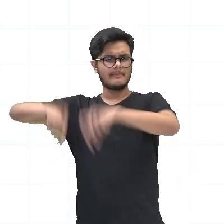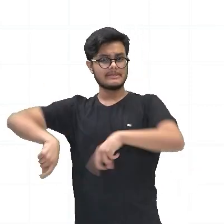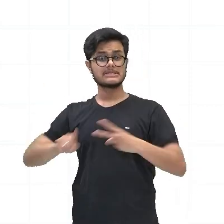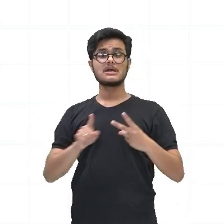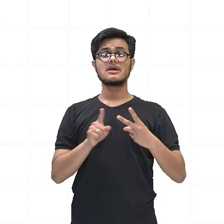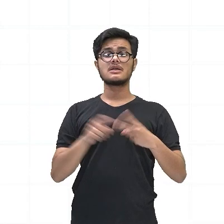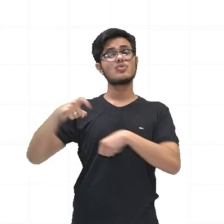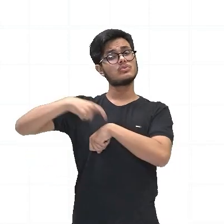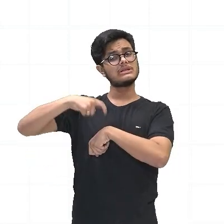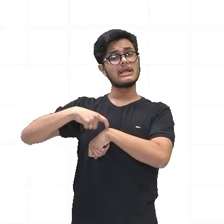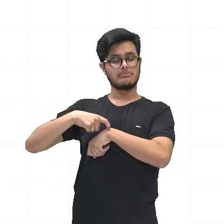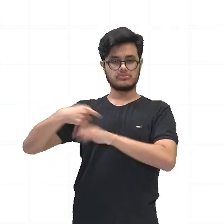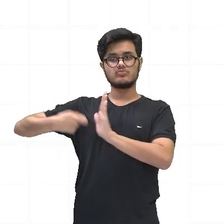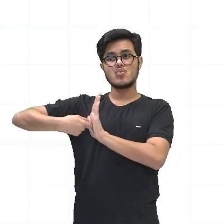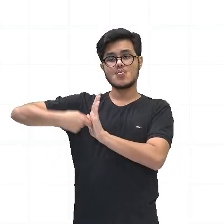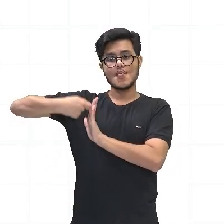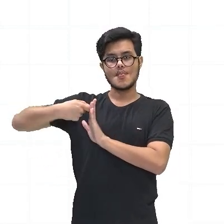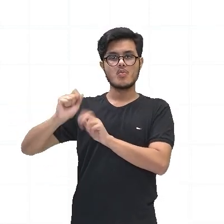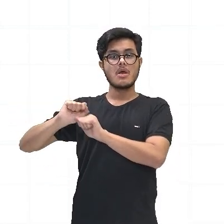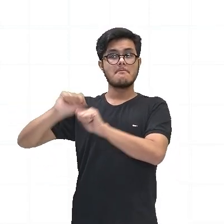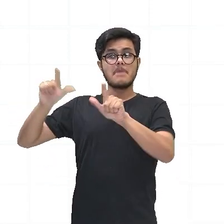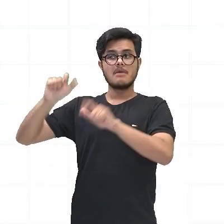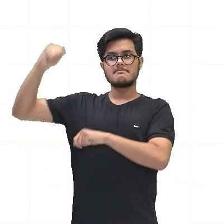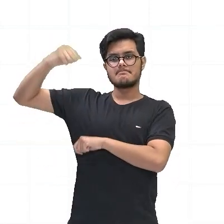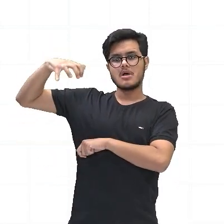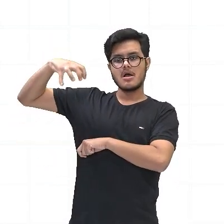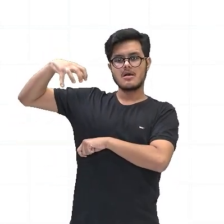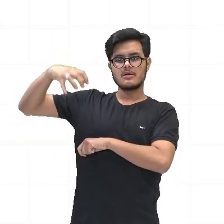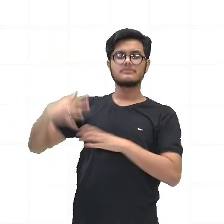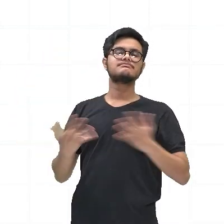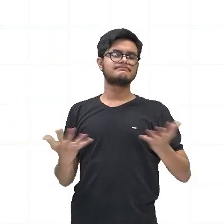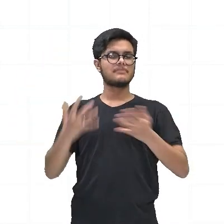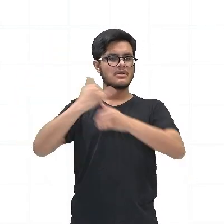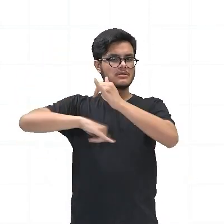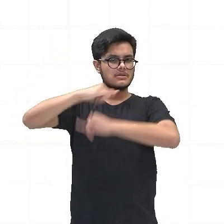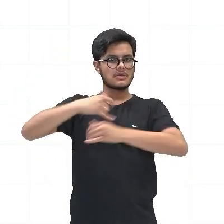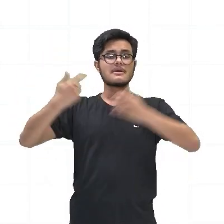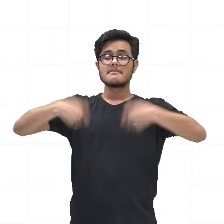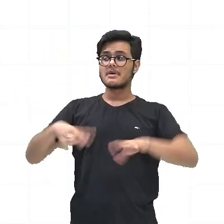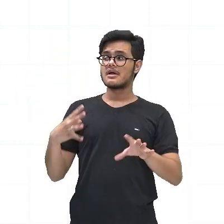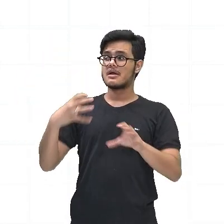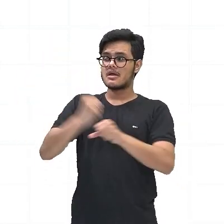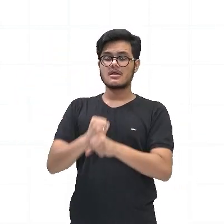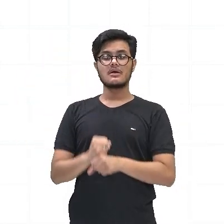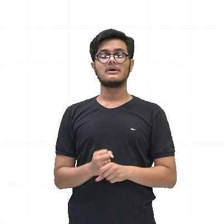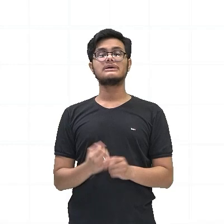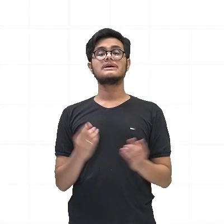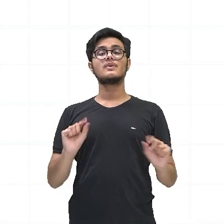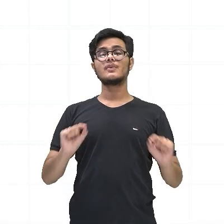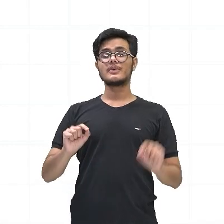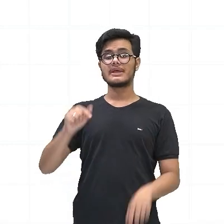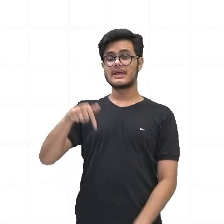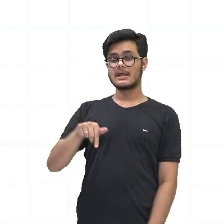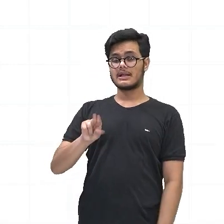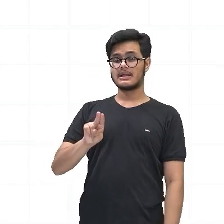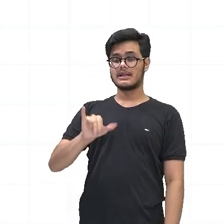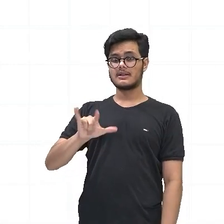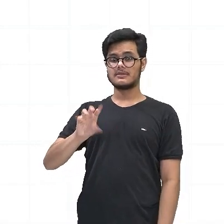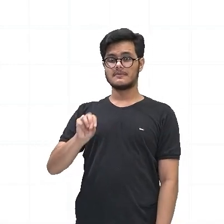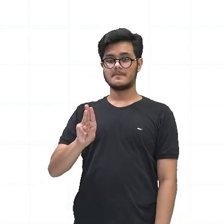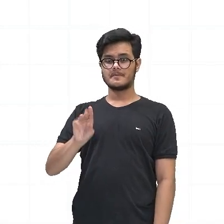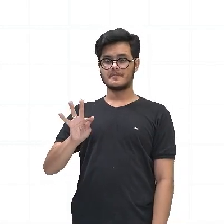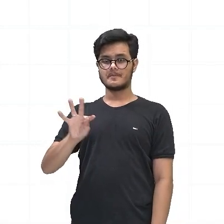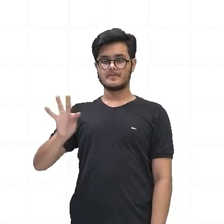permanece ligado, de modo que a energia elétrica consumida seja calculada em quilowatt-hora. Então, observa aí